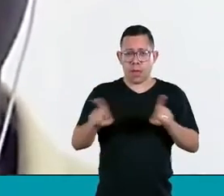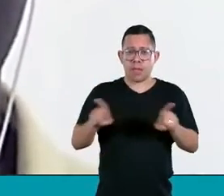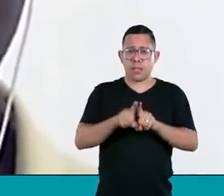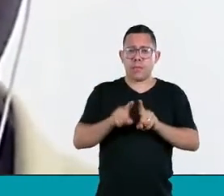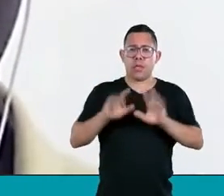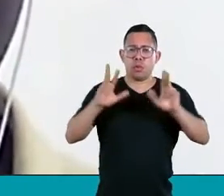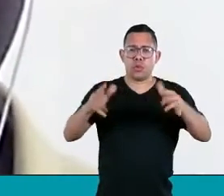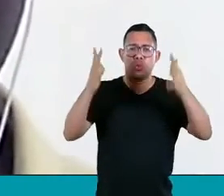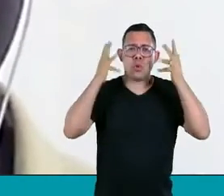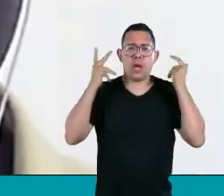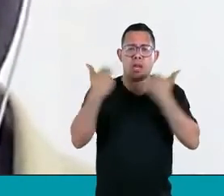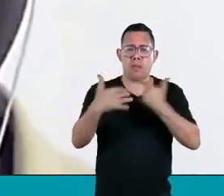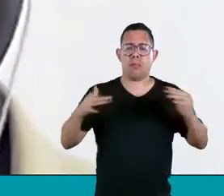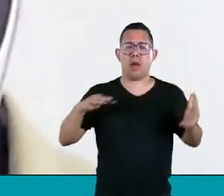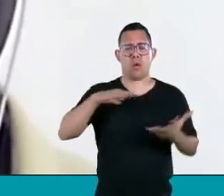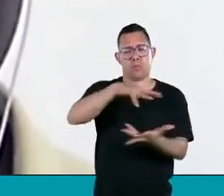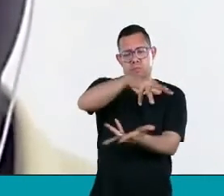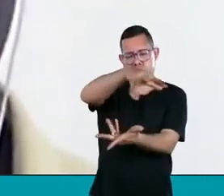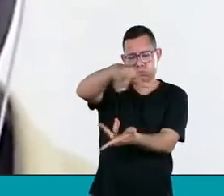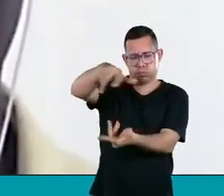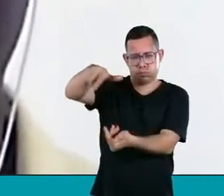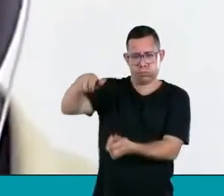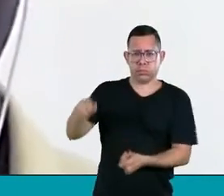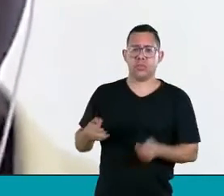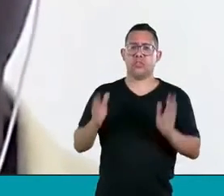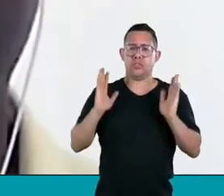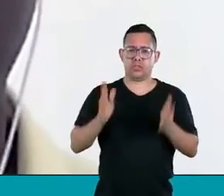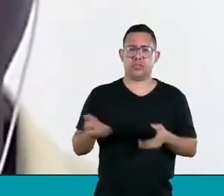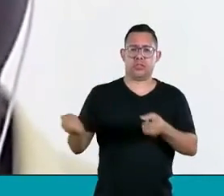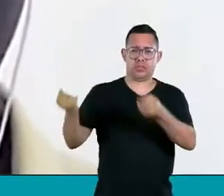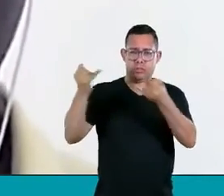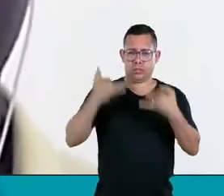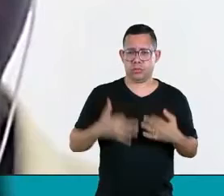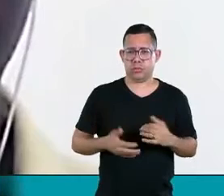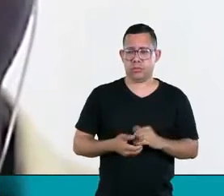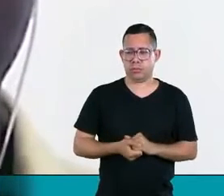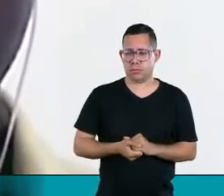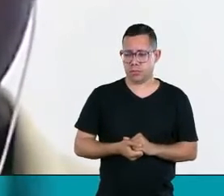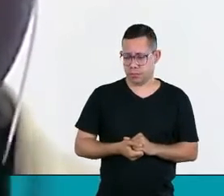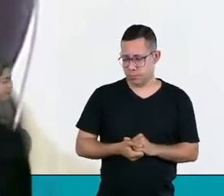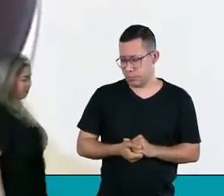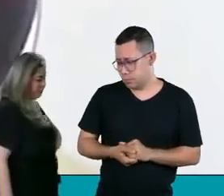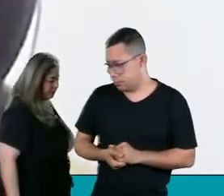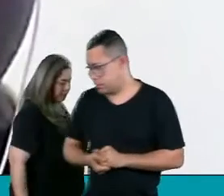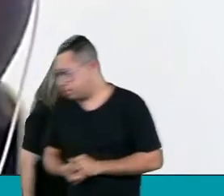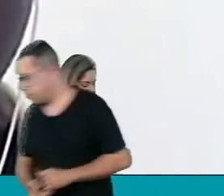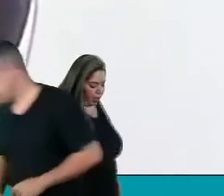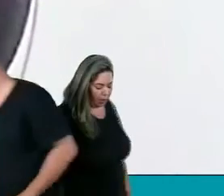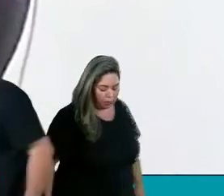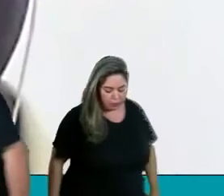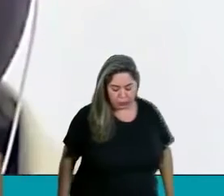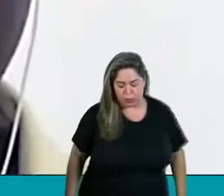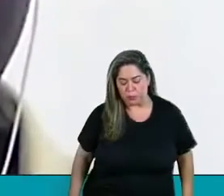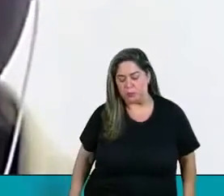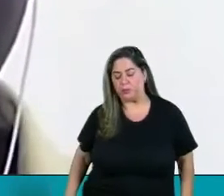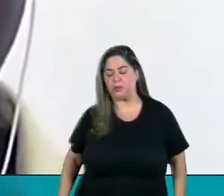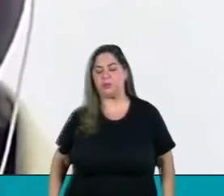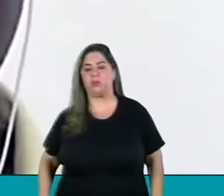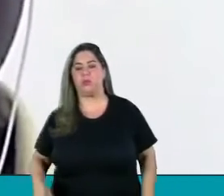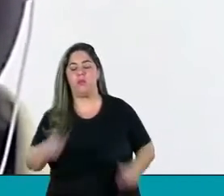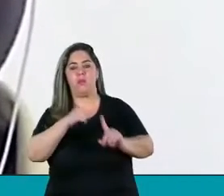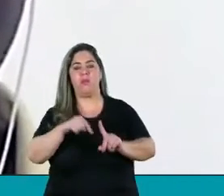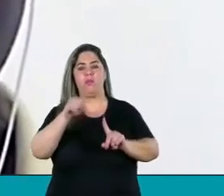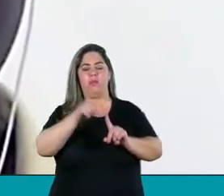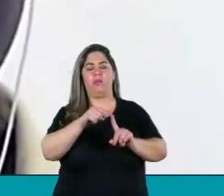em seus espaços de sobrevivência, a Terra, como já foi falado muito fortemente aqui. Com efeito, para que esse objetivo